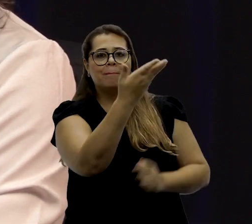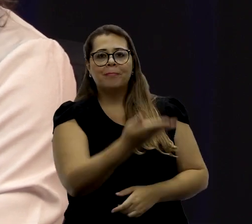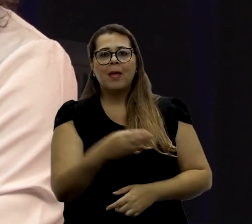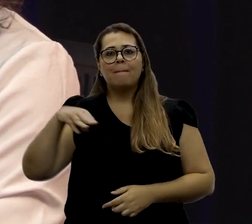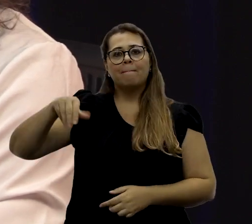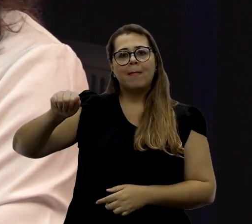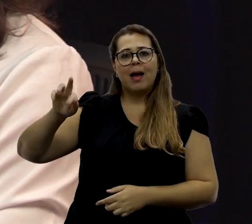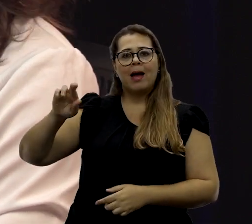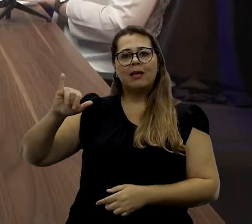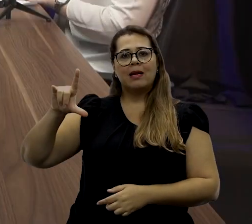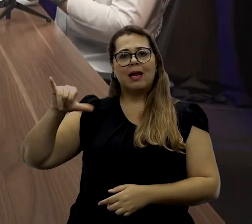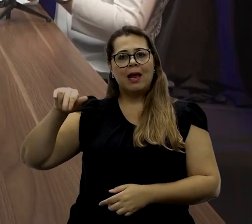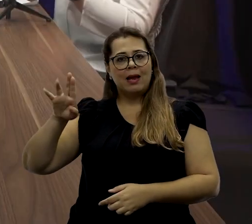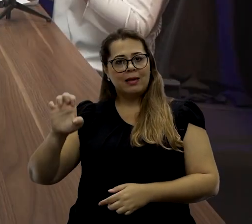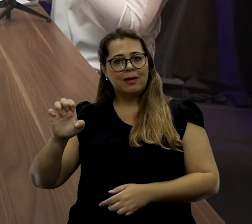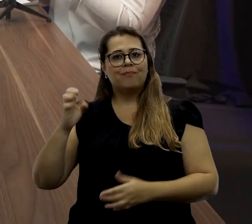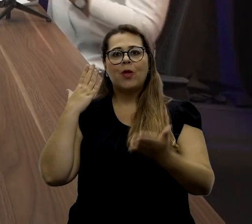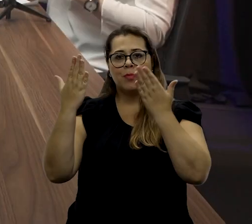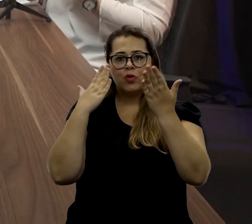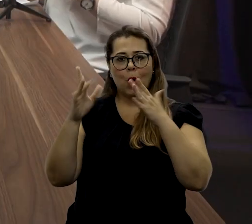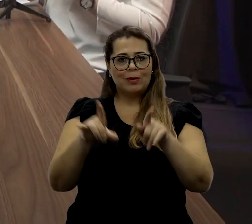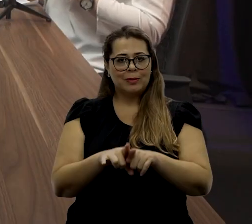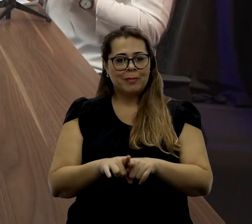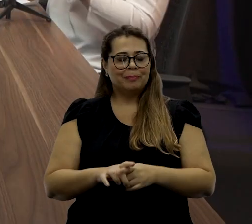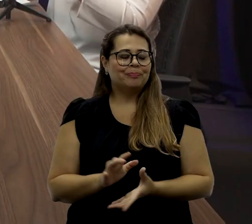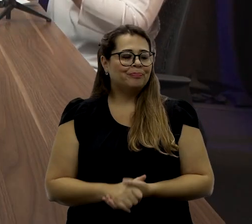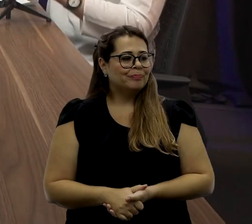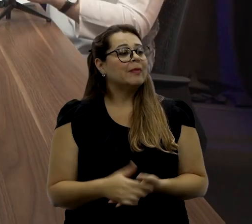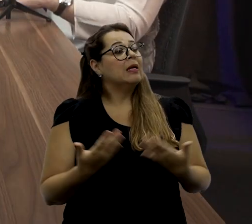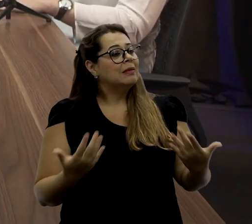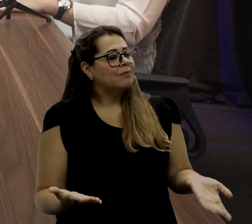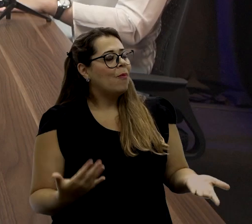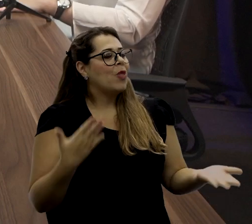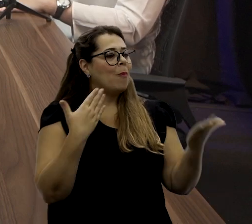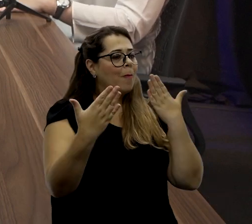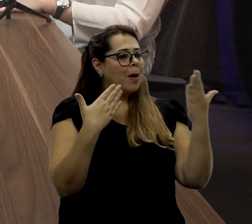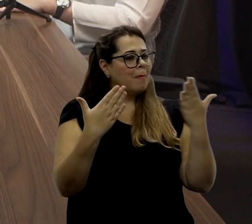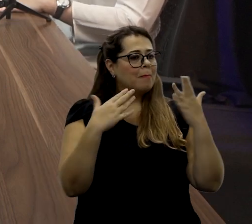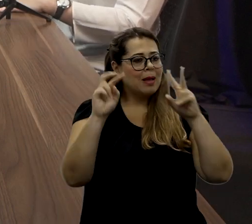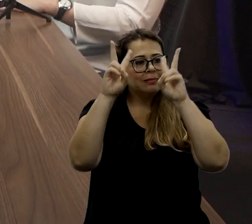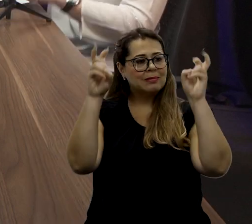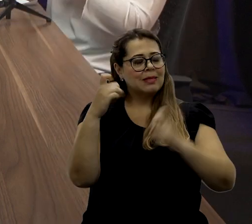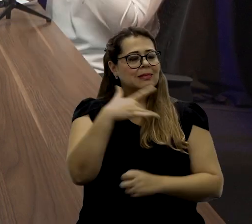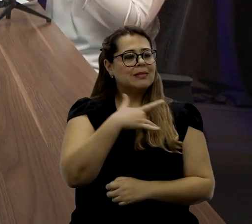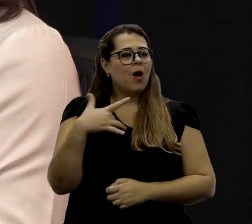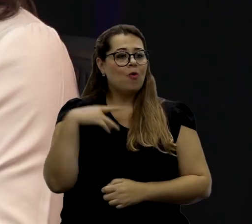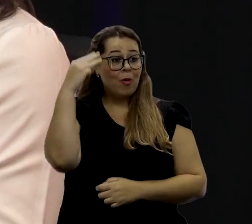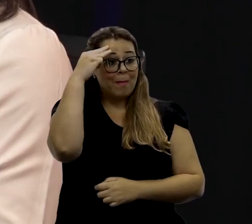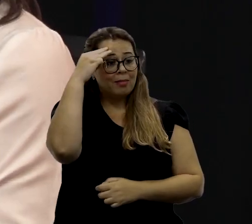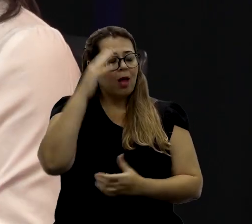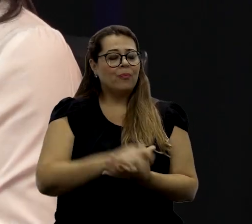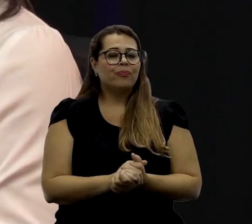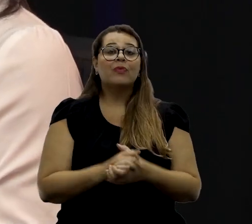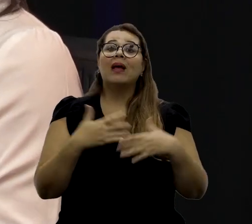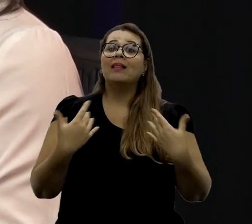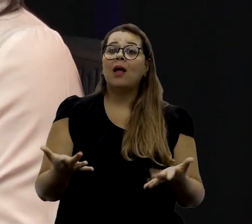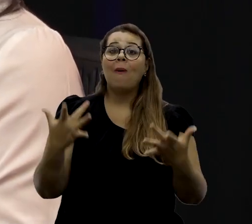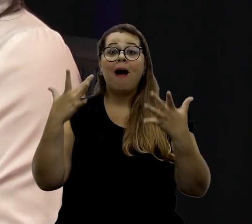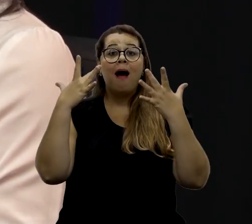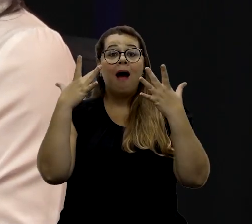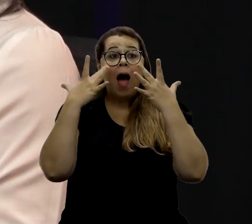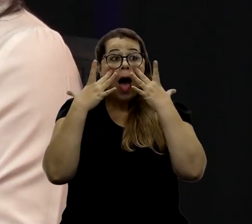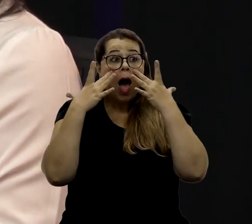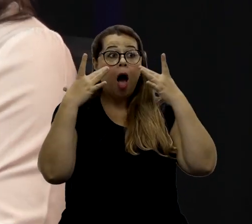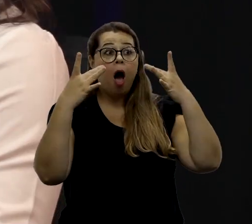Marilene Kowalski. Bom, voltamos agora com esse nosso bate-papo sobre saúde mental. E o alerta, né? Qual que é o alerta que